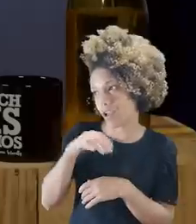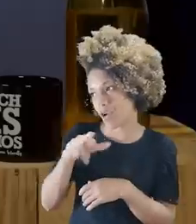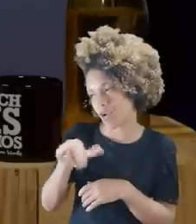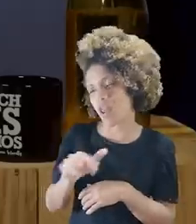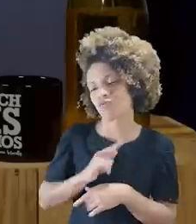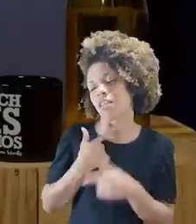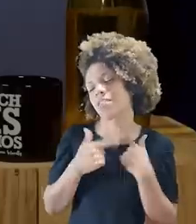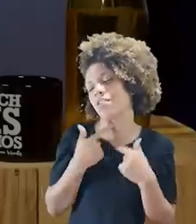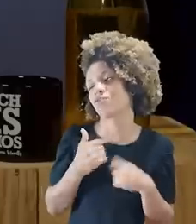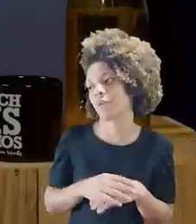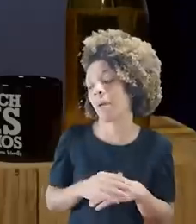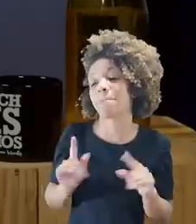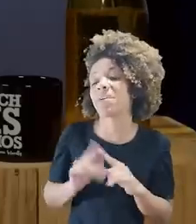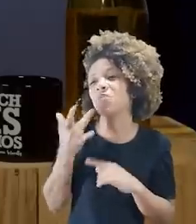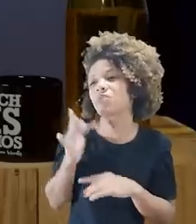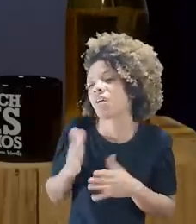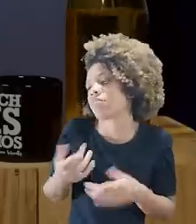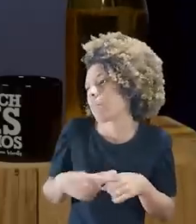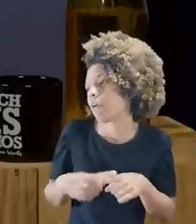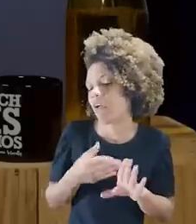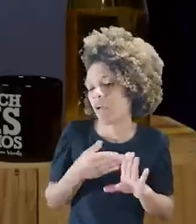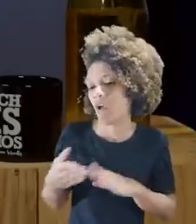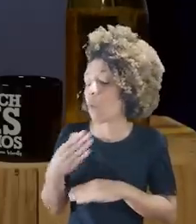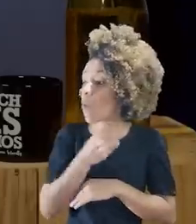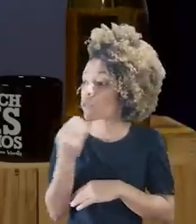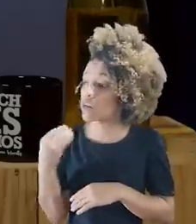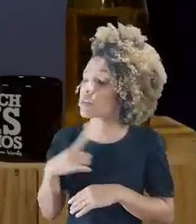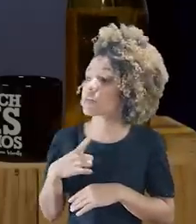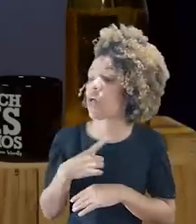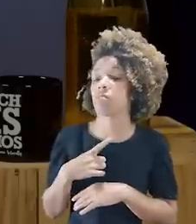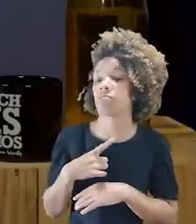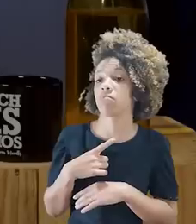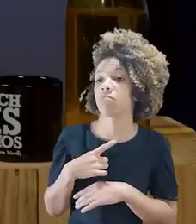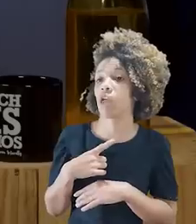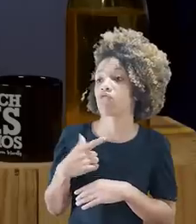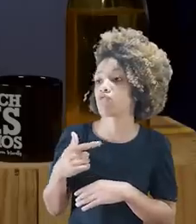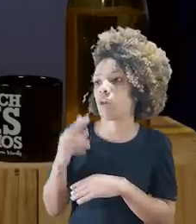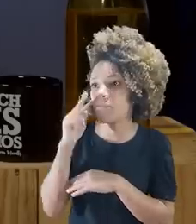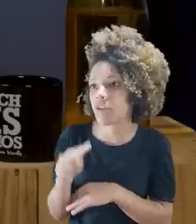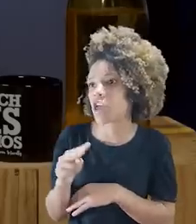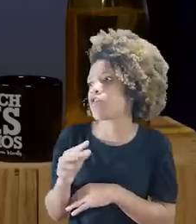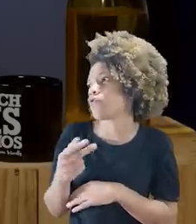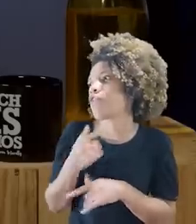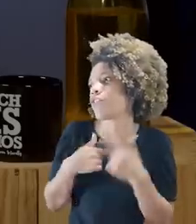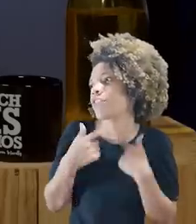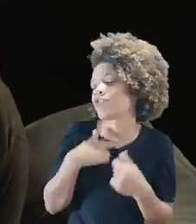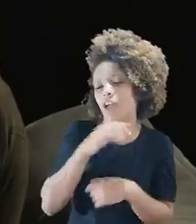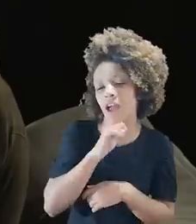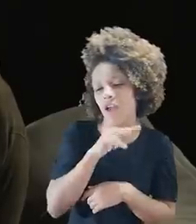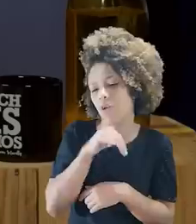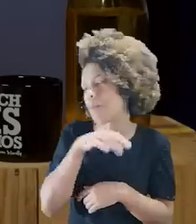Ancora eu tinha vontade muita mas aí não sei se era aquela coisa sabe que a que o adolescente tem também de ter de vontade de ser ou moça não